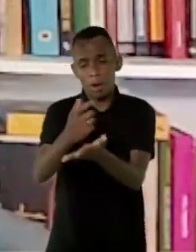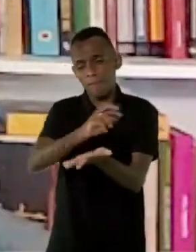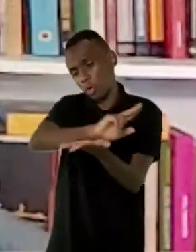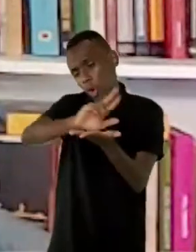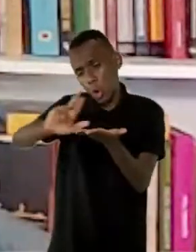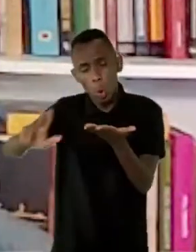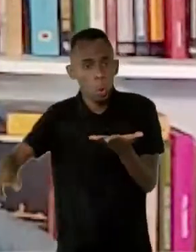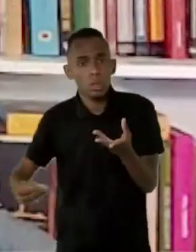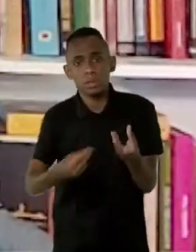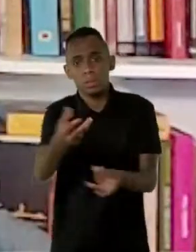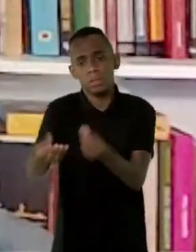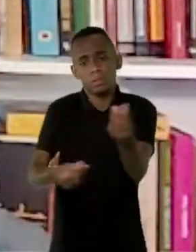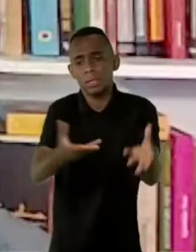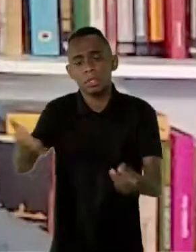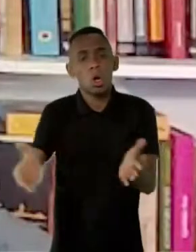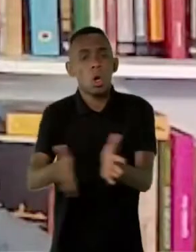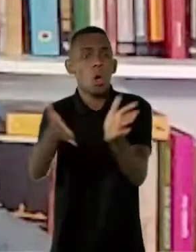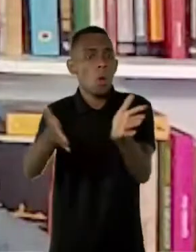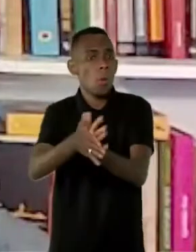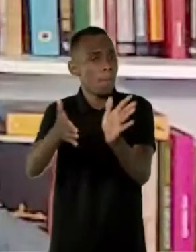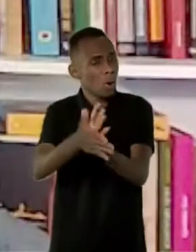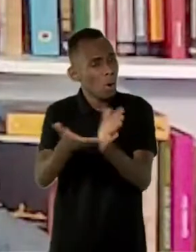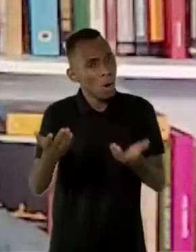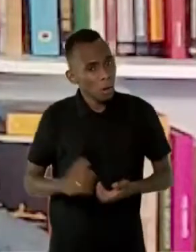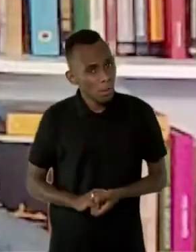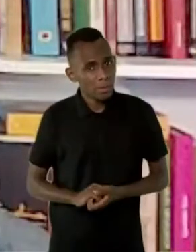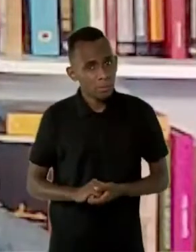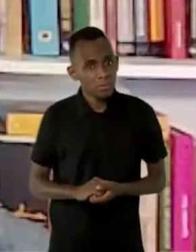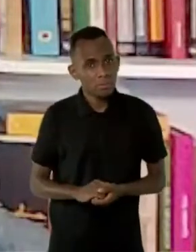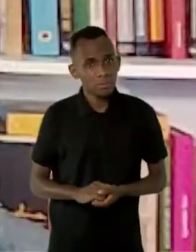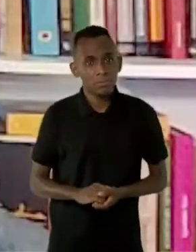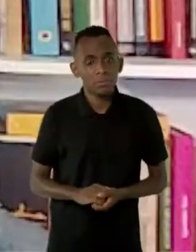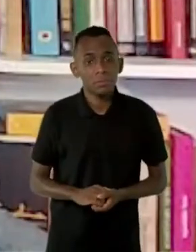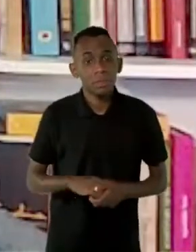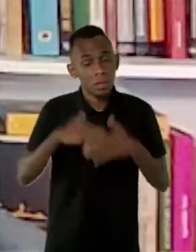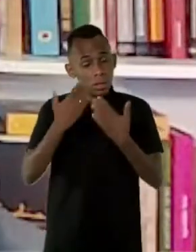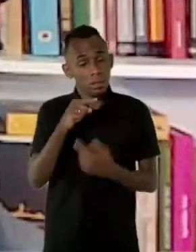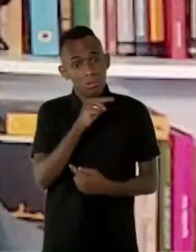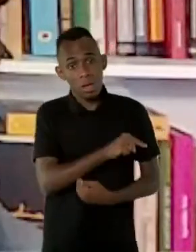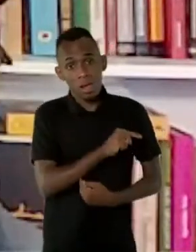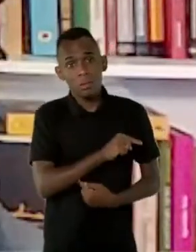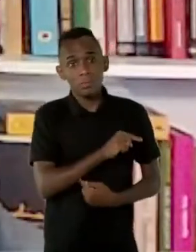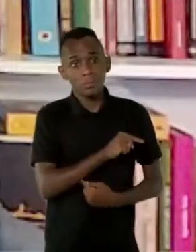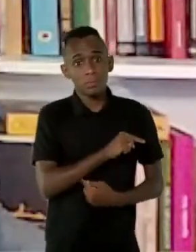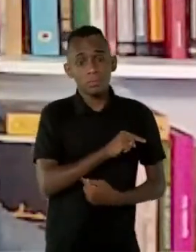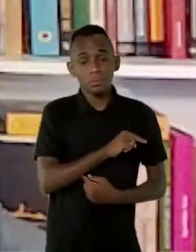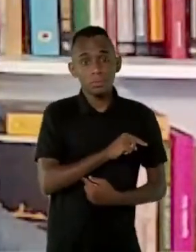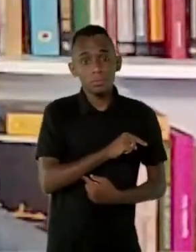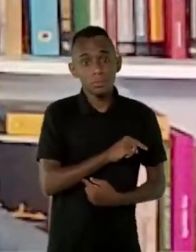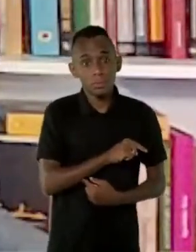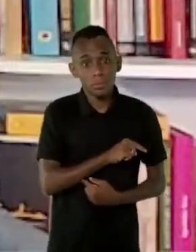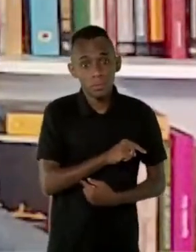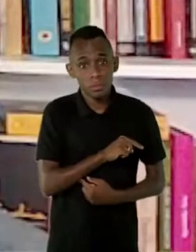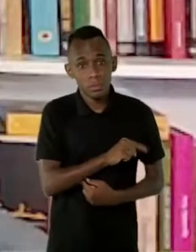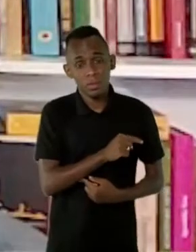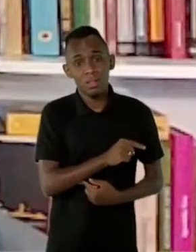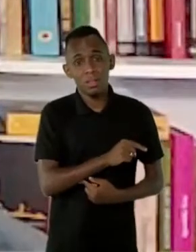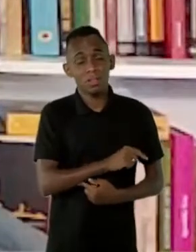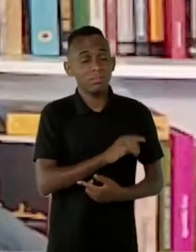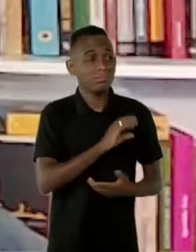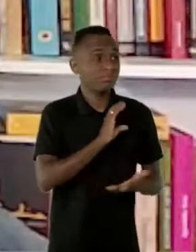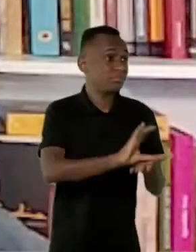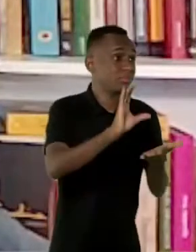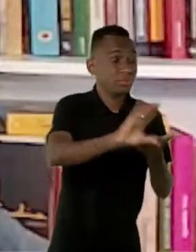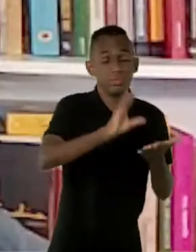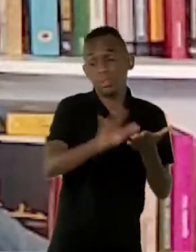de ajuda, e as pessoas não precisavam de ajuda nenhuma. Então a Carolina, o que ela desperdiçou de dinheiro foi